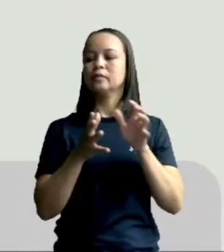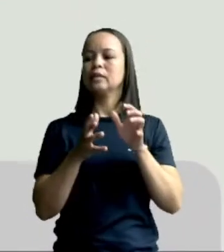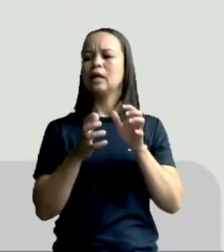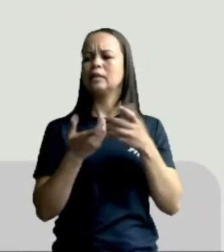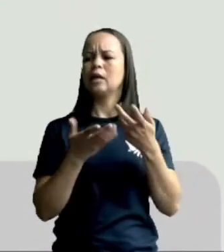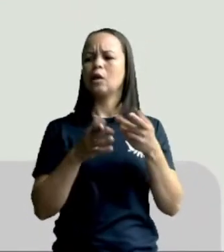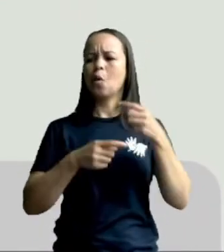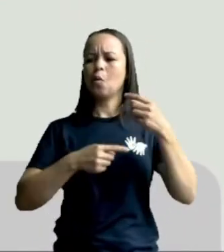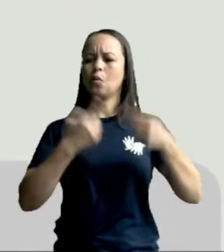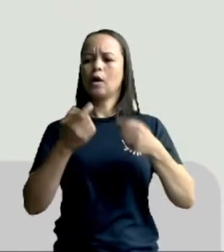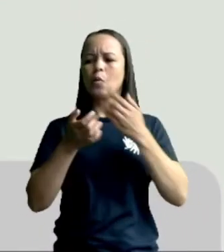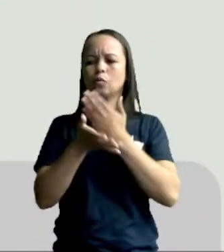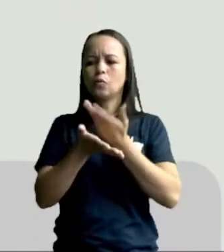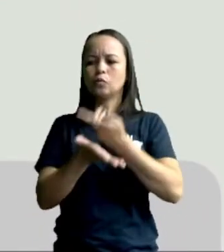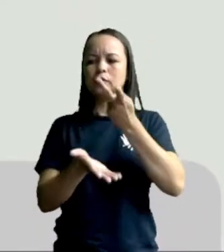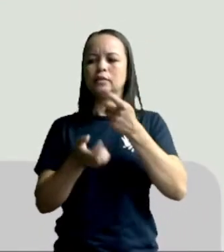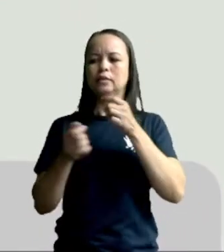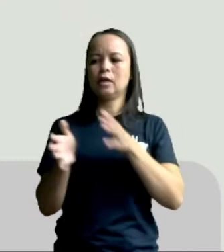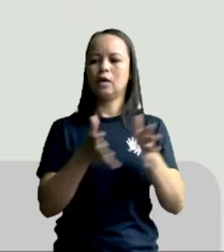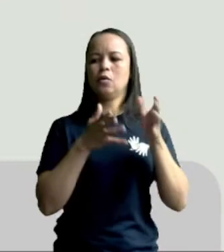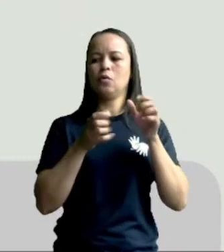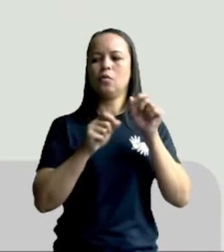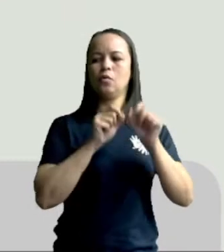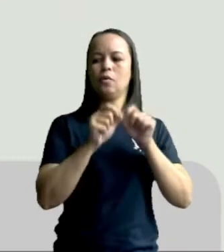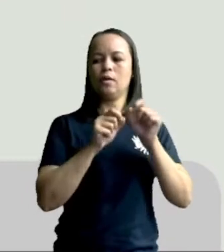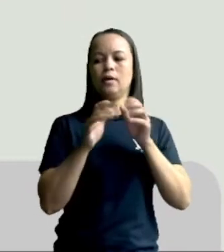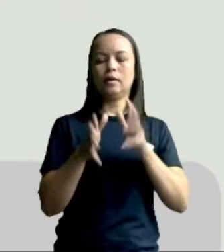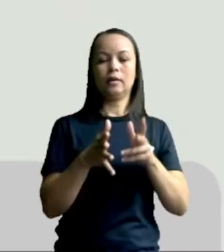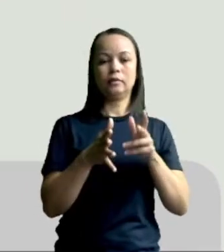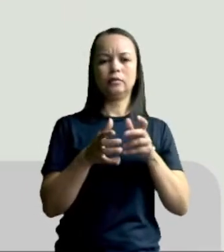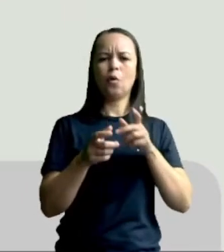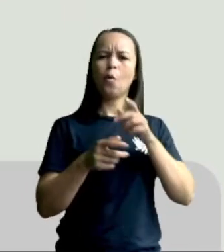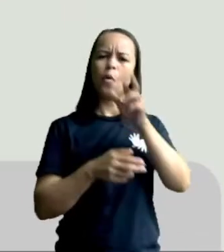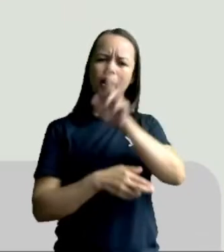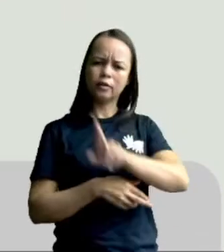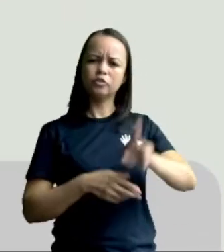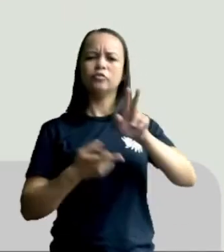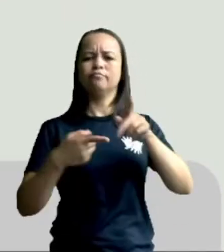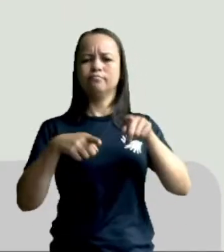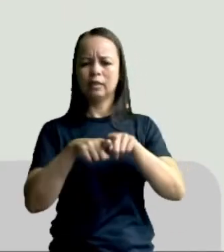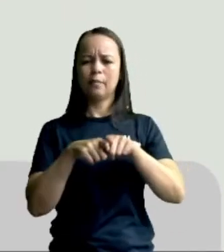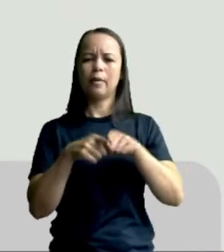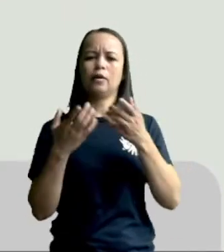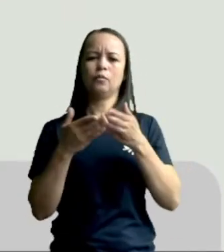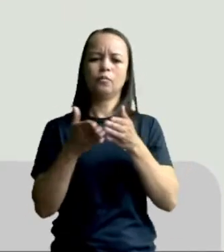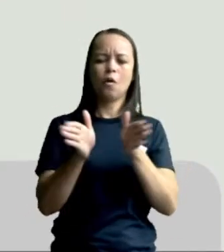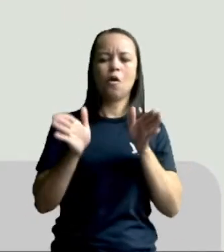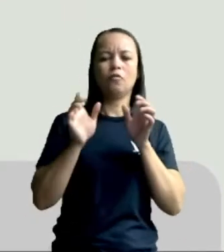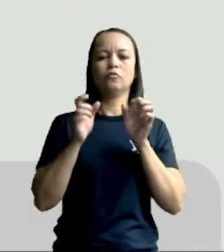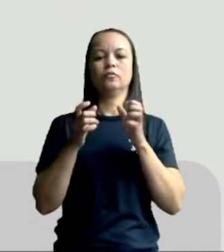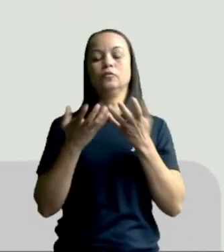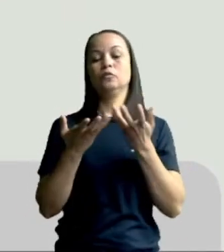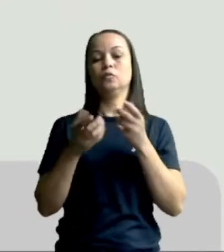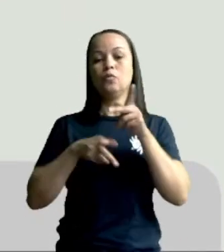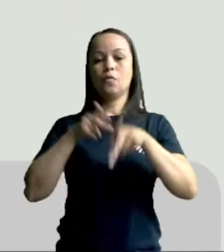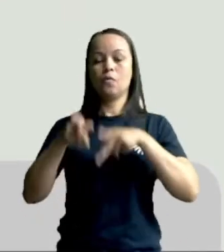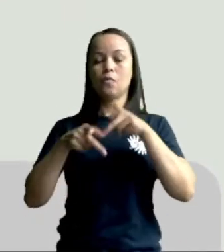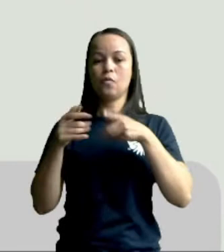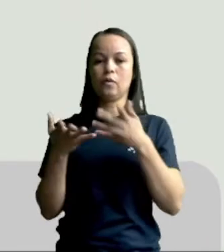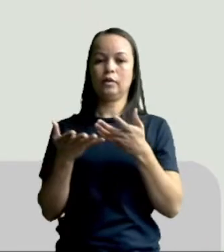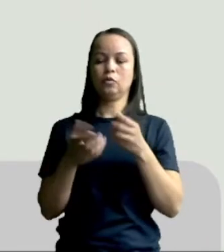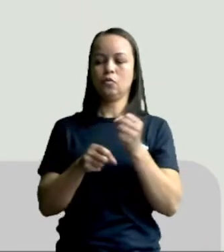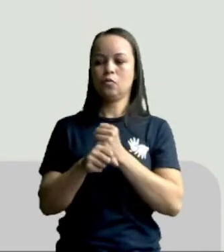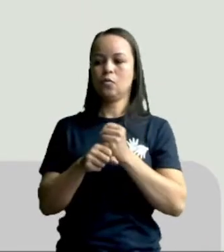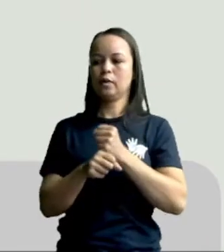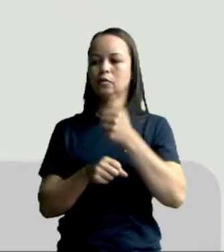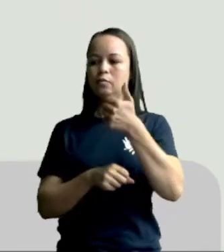A primeira medida de grande repercussão na época foi a abertura dos portos do Brasil, em 1808. Esse